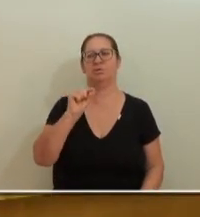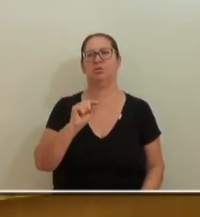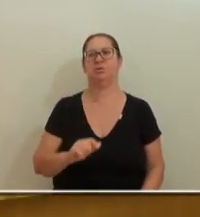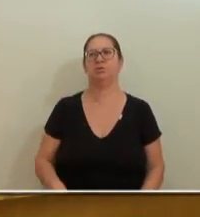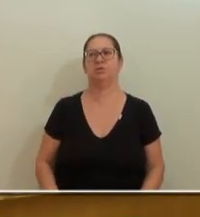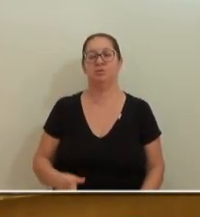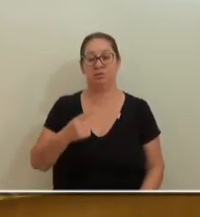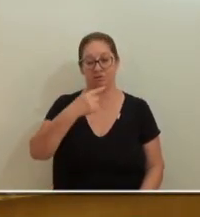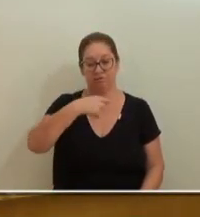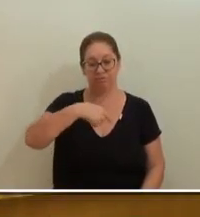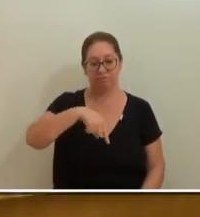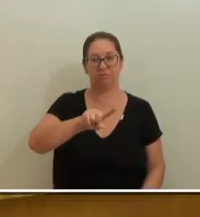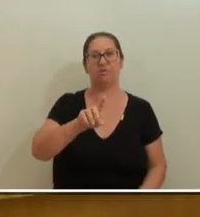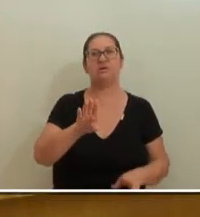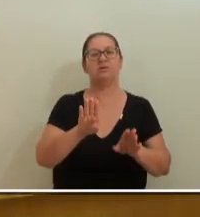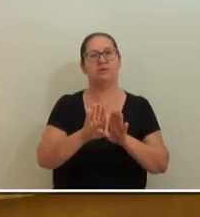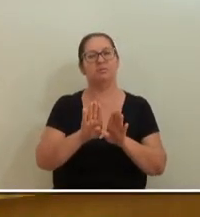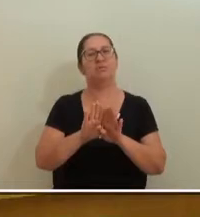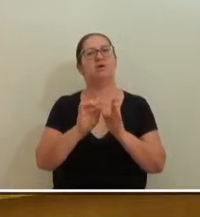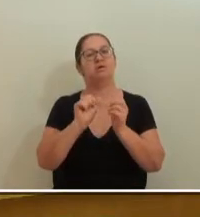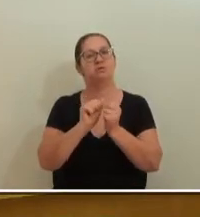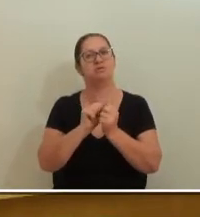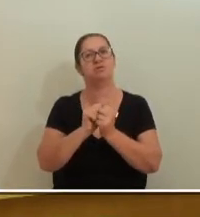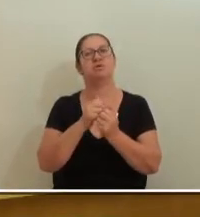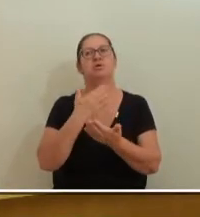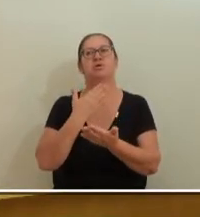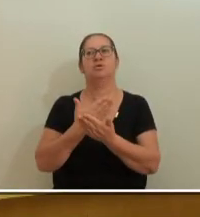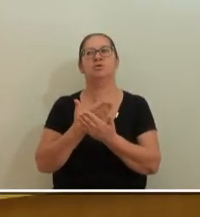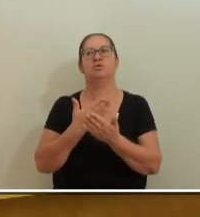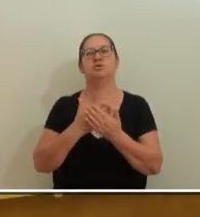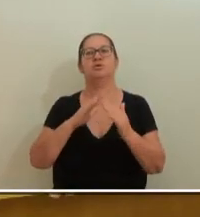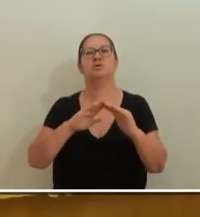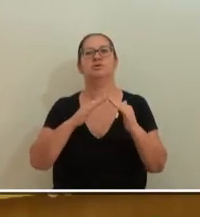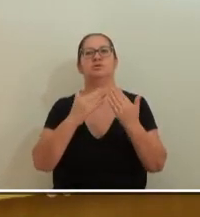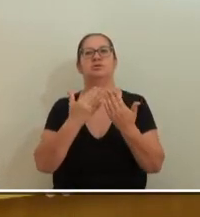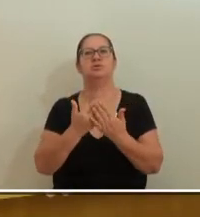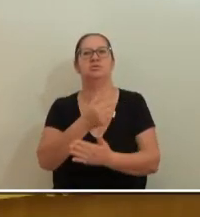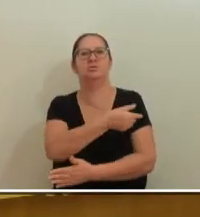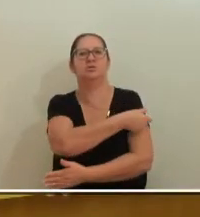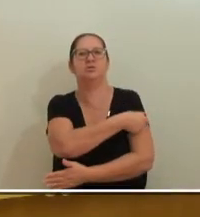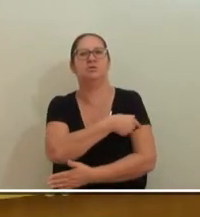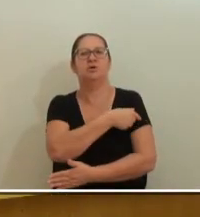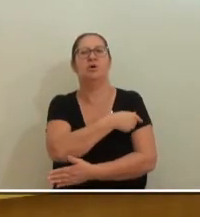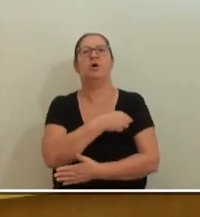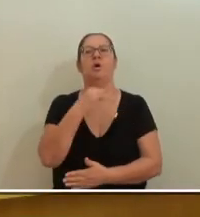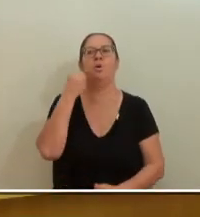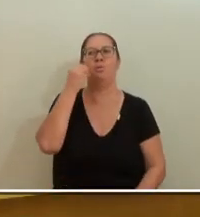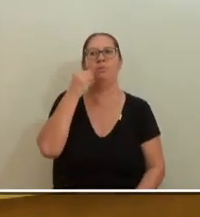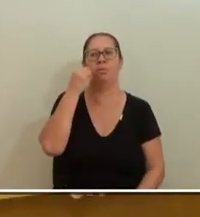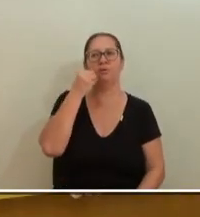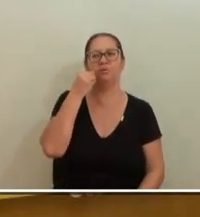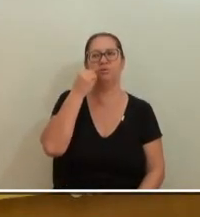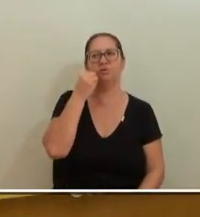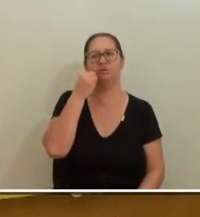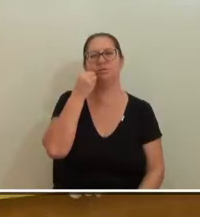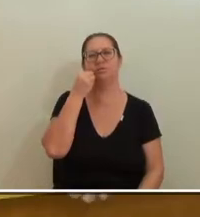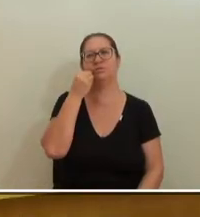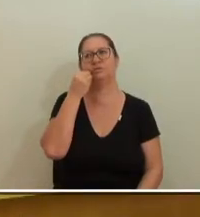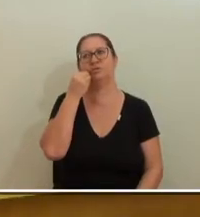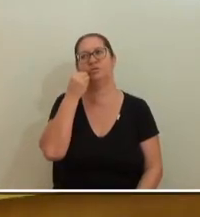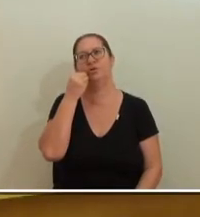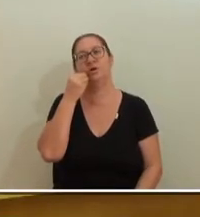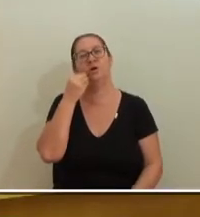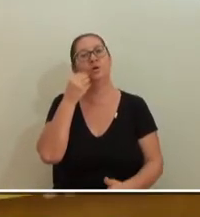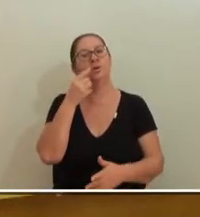senhor passou, eu também percorri, estudei no Colégio Monsenhor Guilherme, tive a oportunidade, provavelmente no mesmo